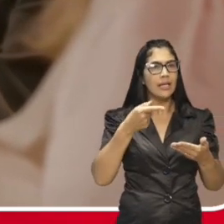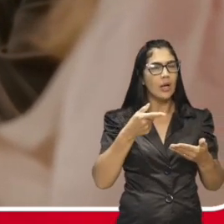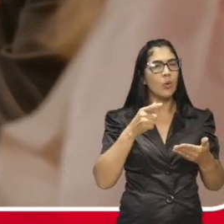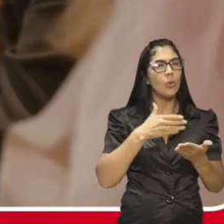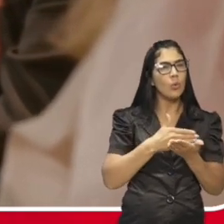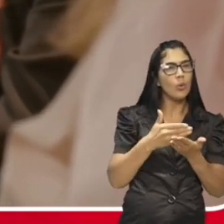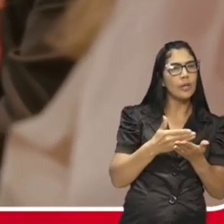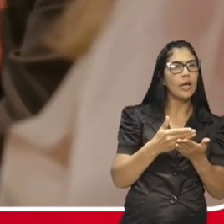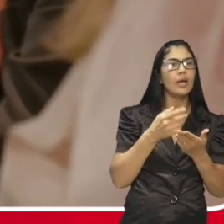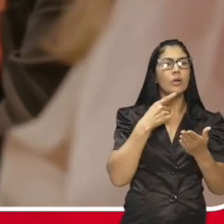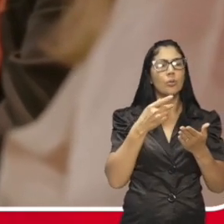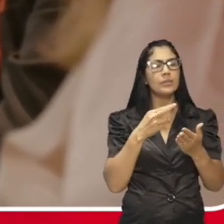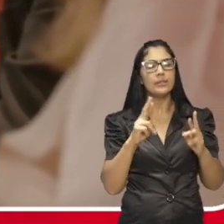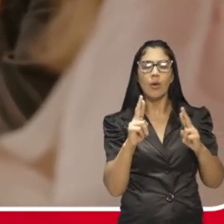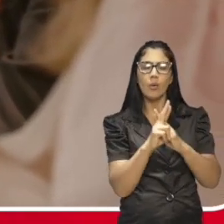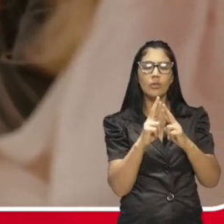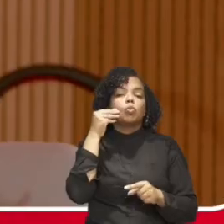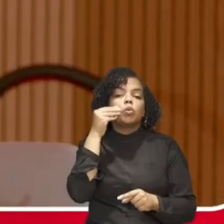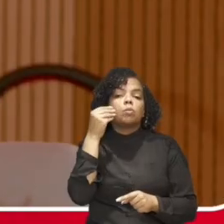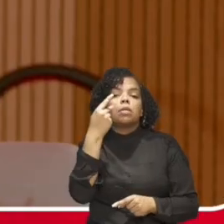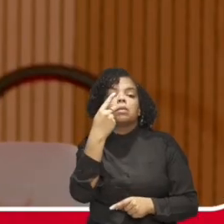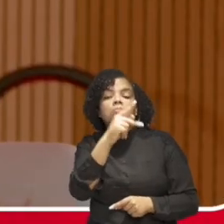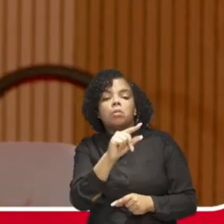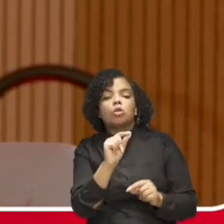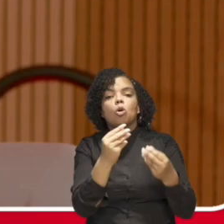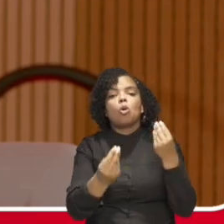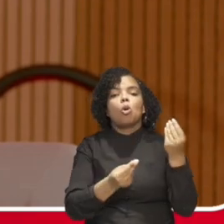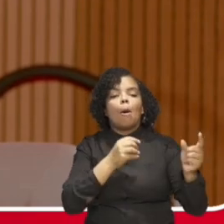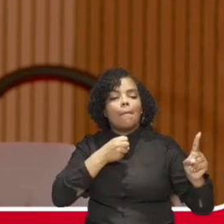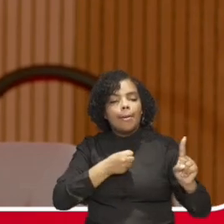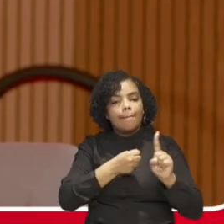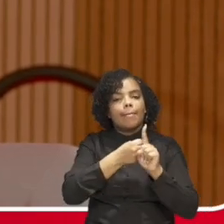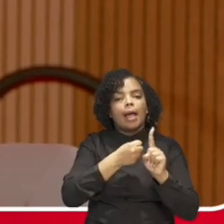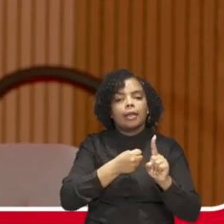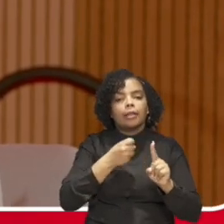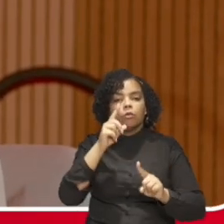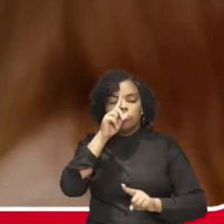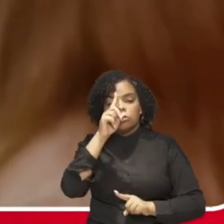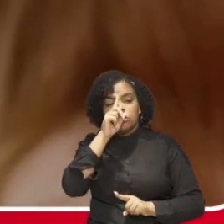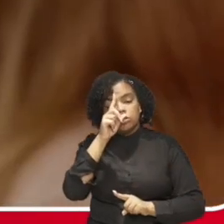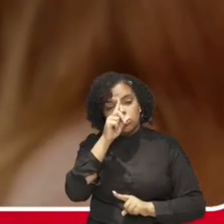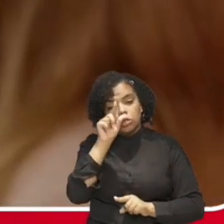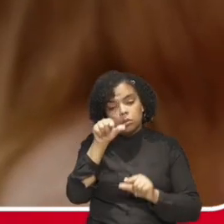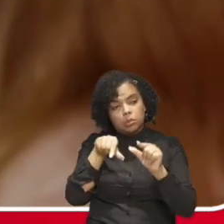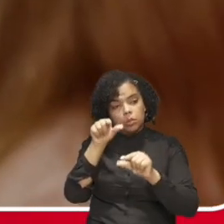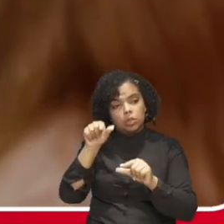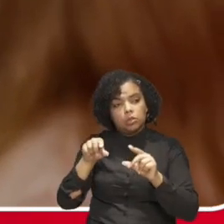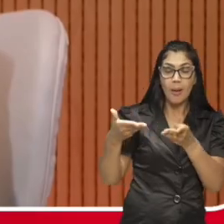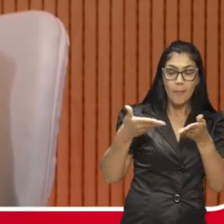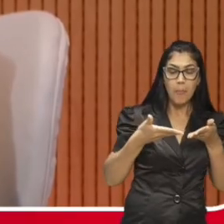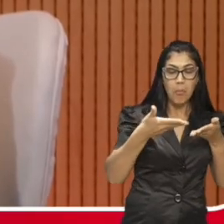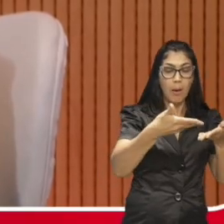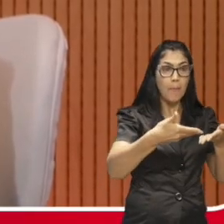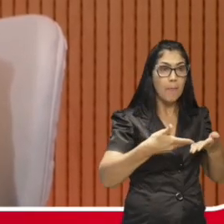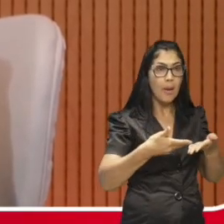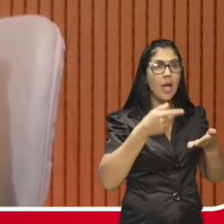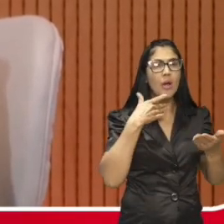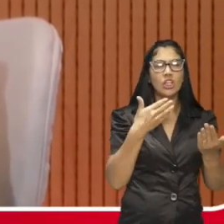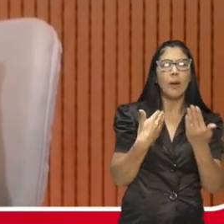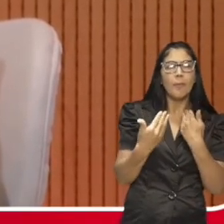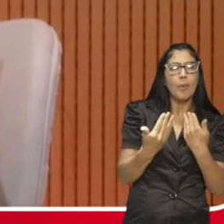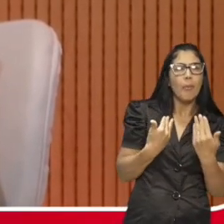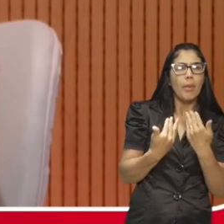importante para os espectadores, possibilitando uma roda de perguntas e respostas que foram enviadas para que outros grandes nomes da Bradesco